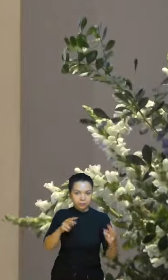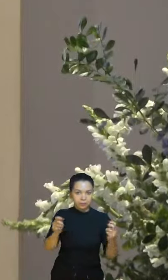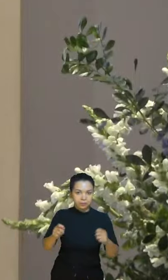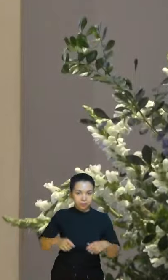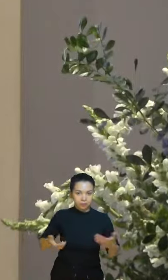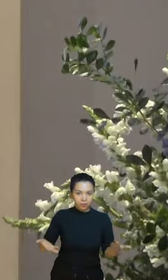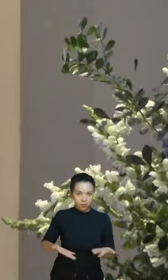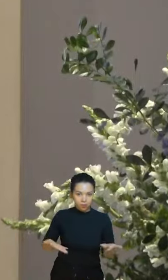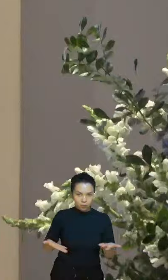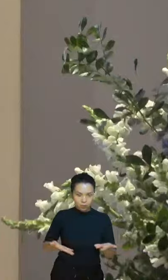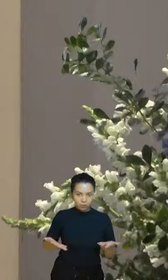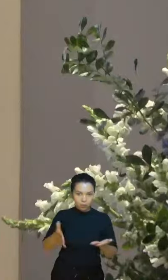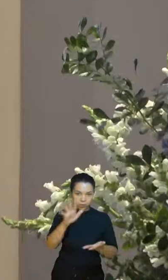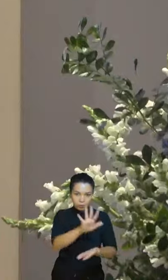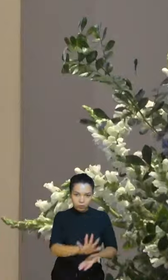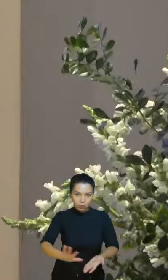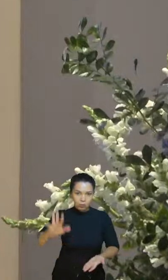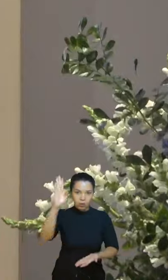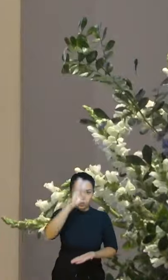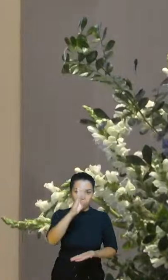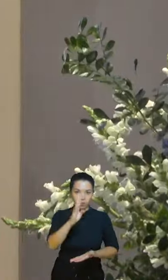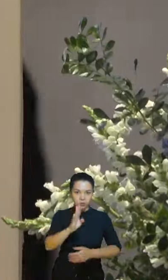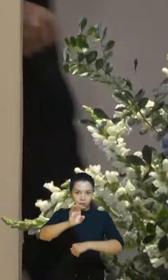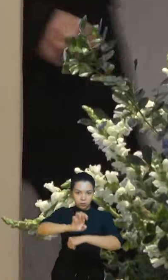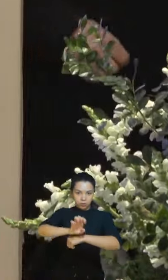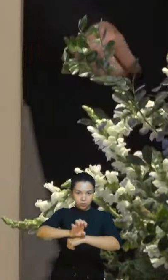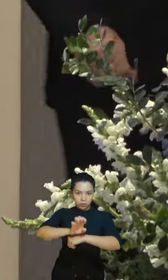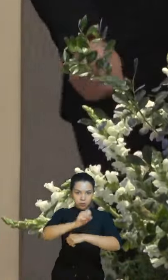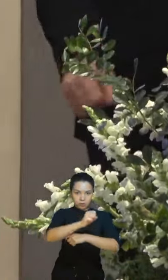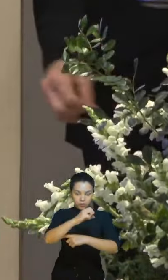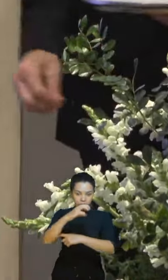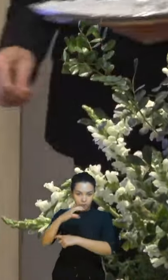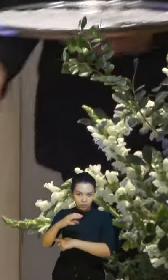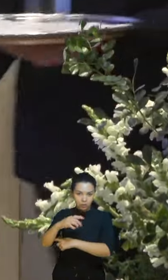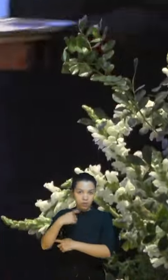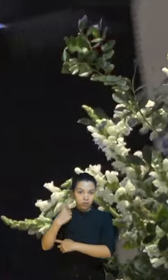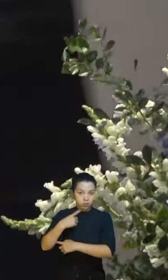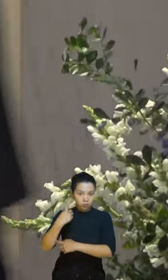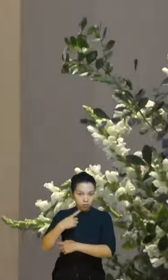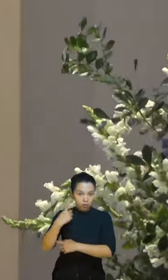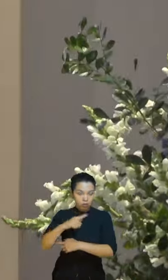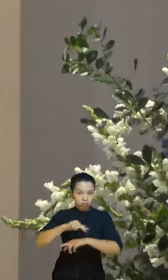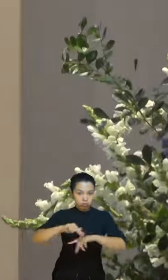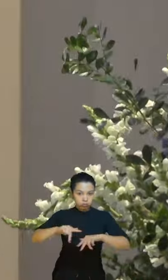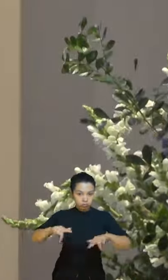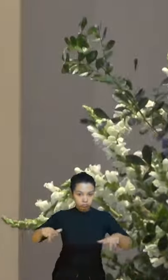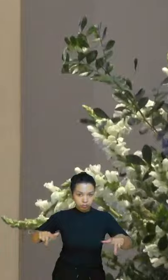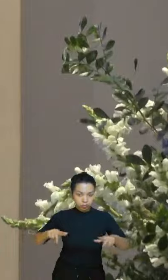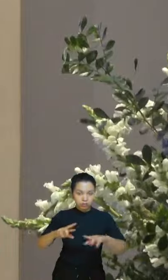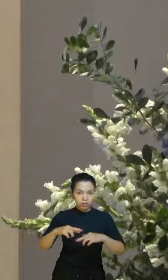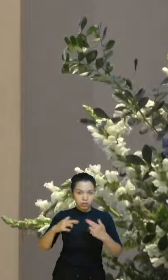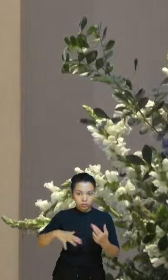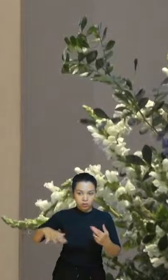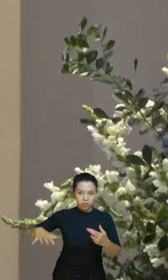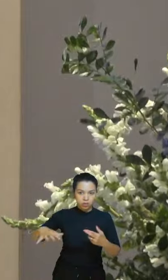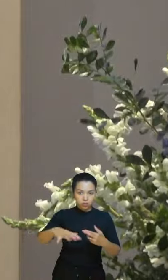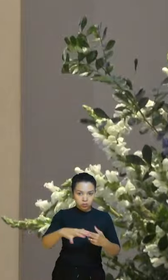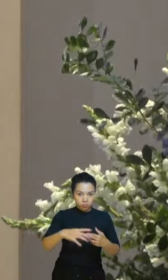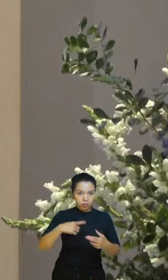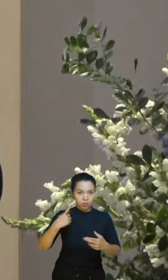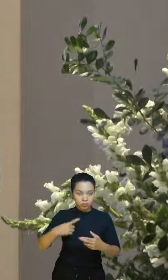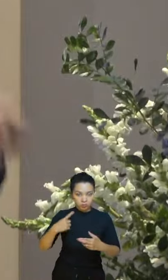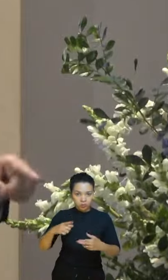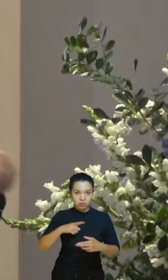hoje em todo o Brasil em todo o Estado de Santa Catarina advogados das mais longínquas regiões Fazem as suas sustentações